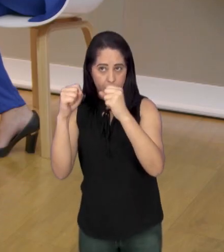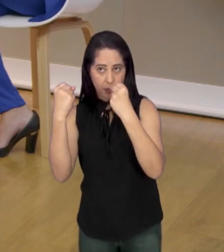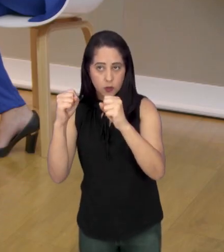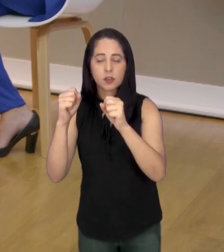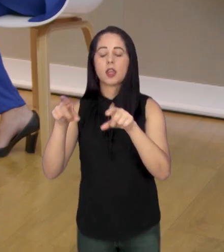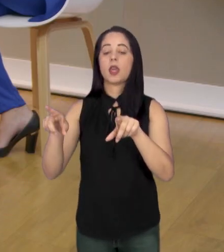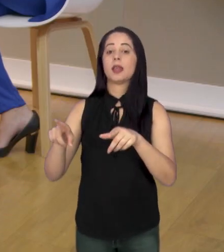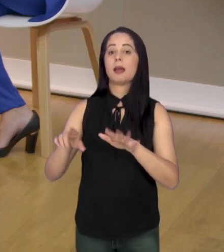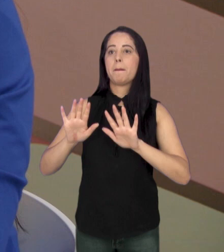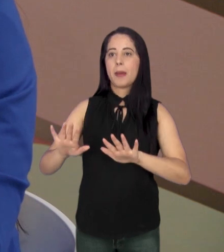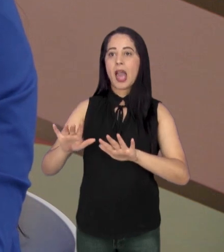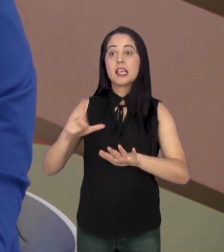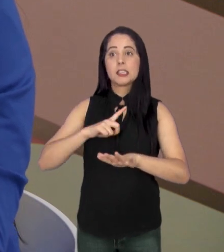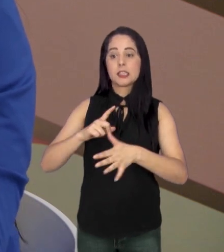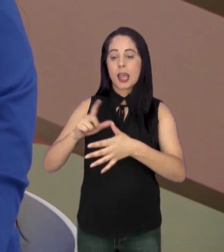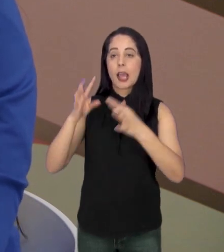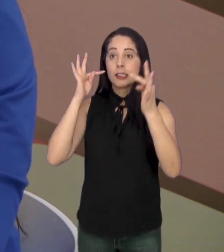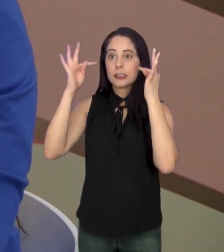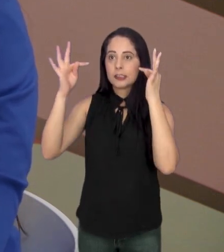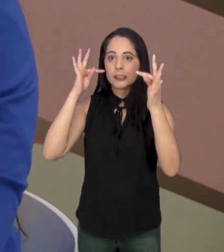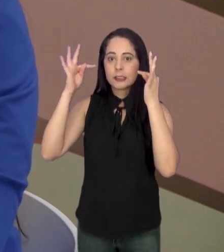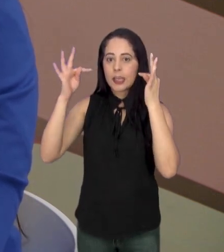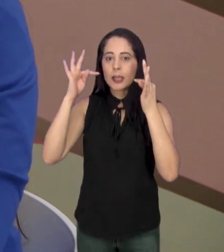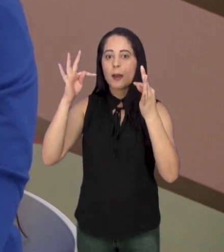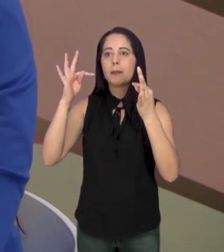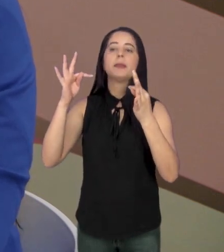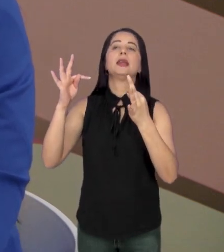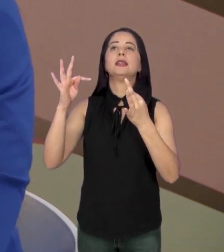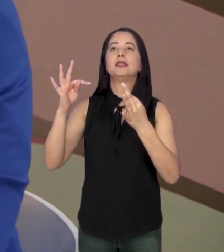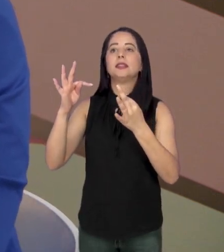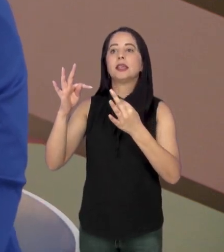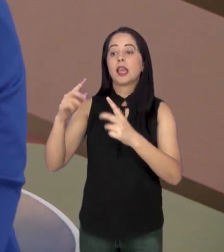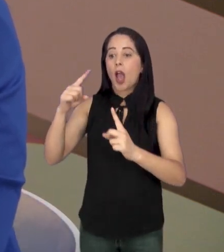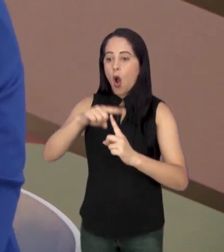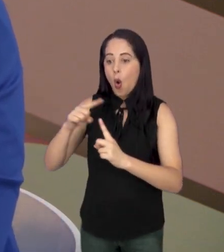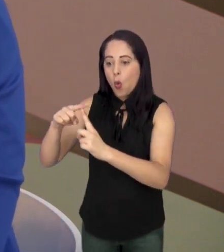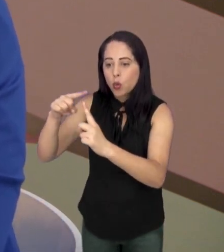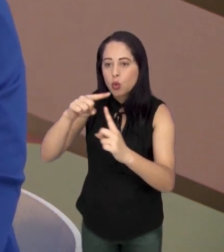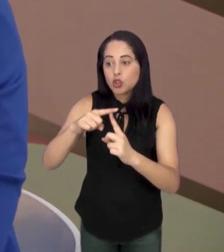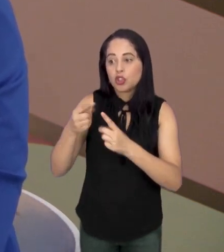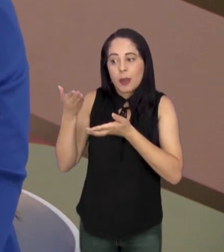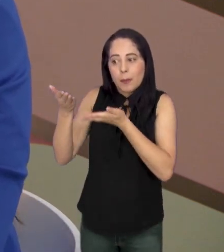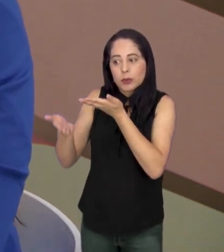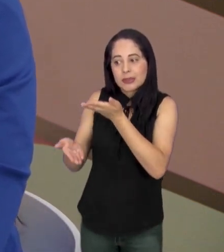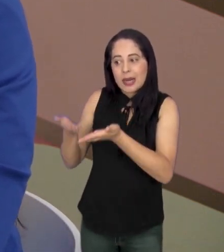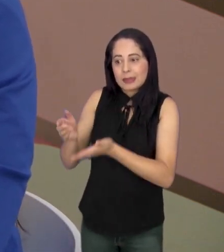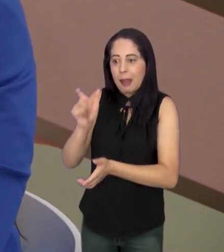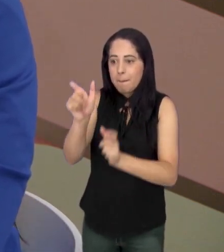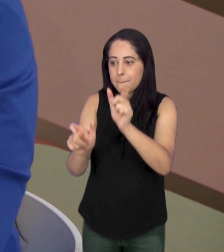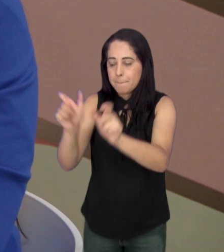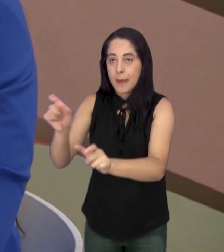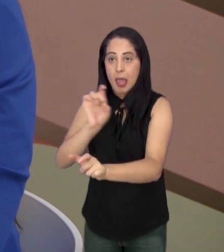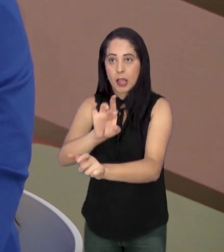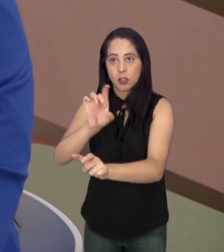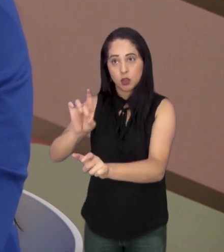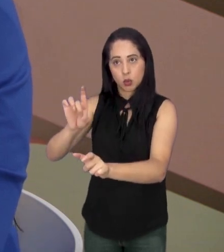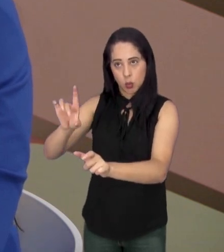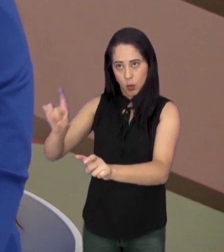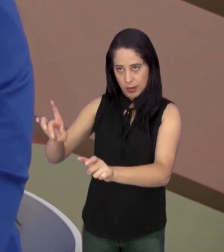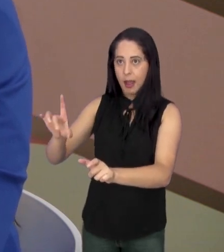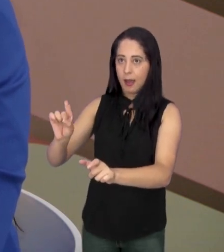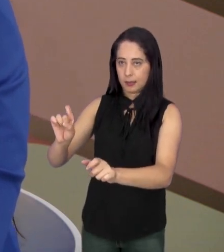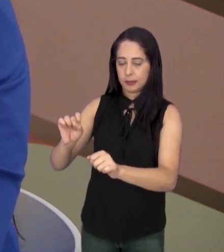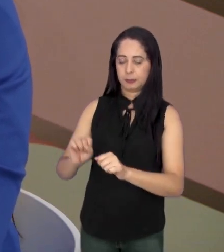hábito saudável. Mas a gente tem as terapias que vão ser as formas de tratamentos que a gente vai utilizar nesse processo